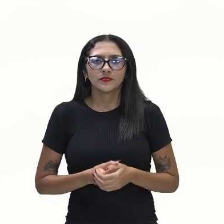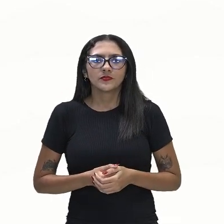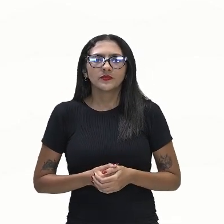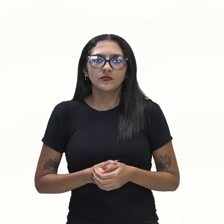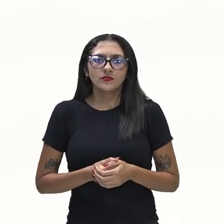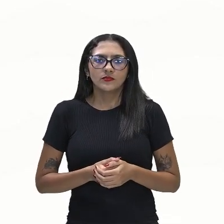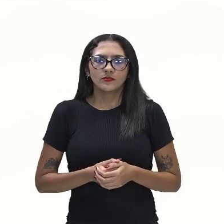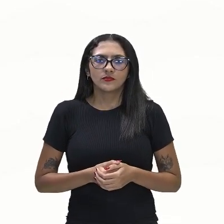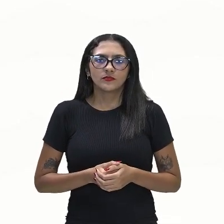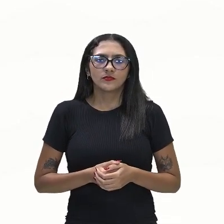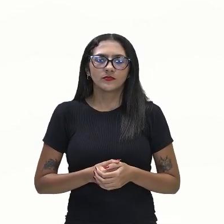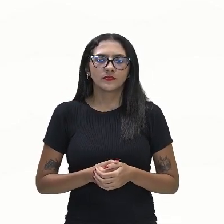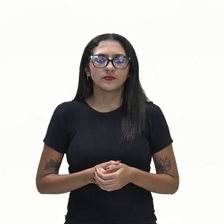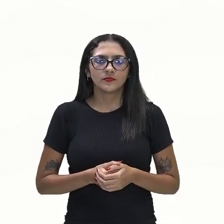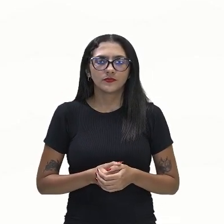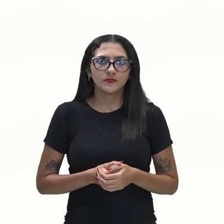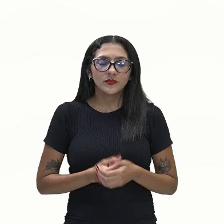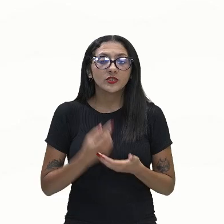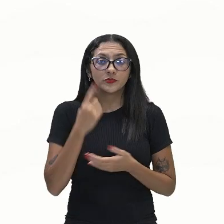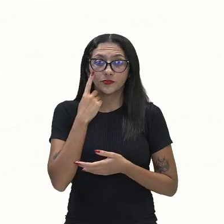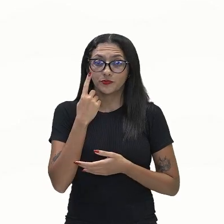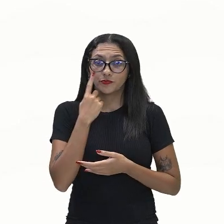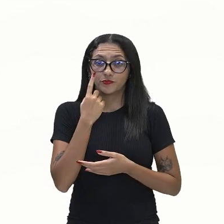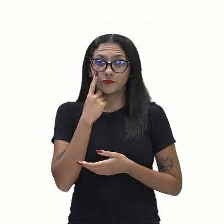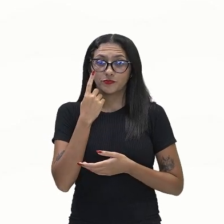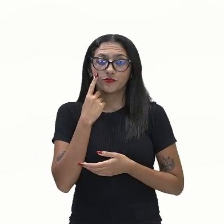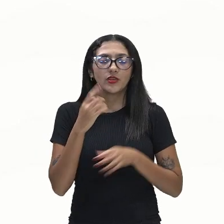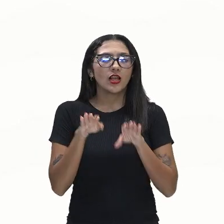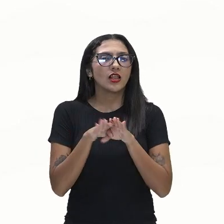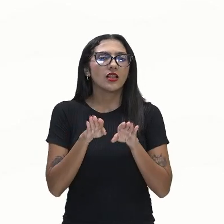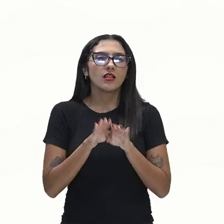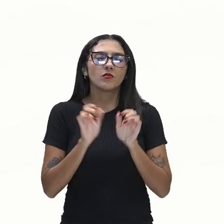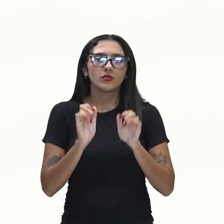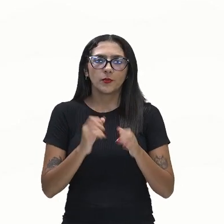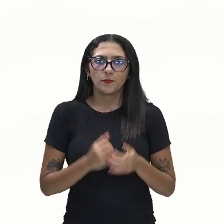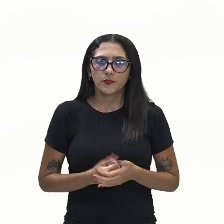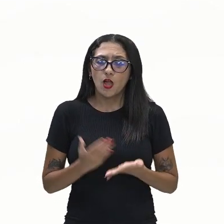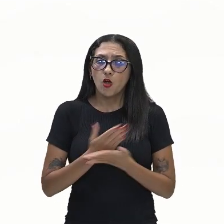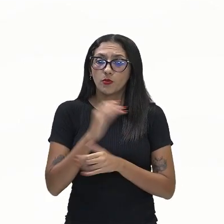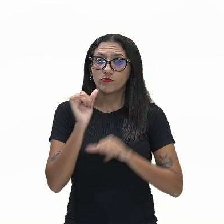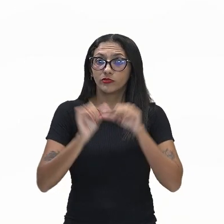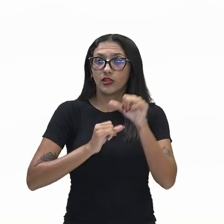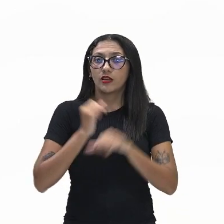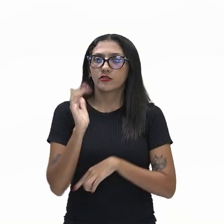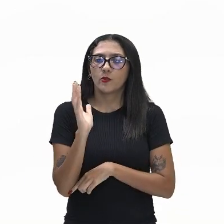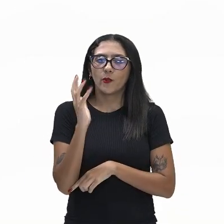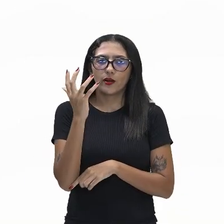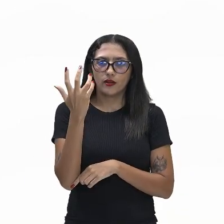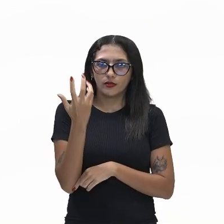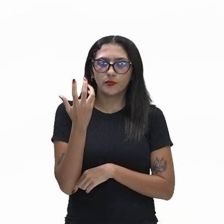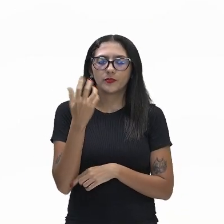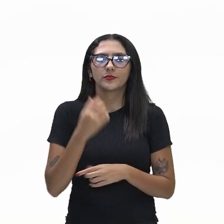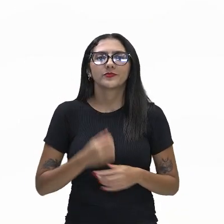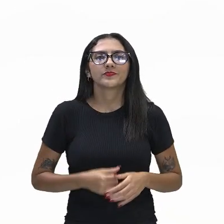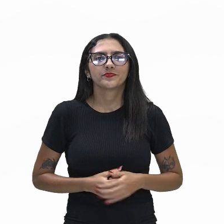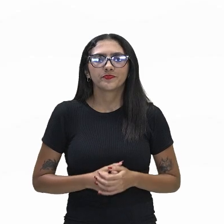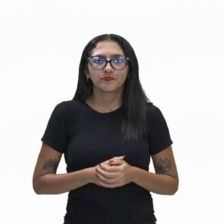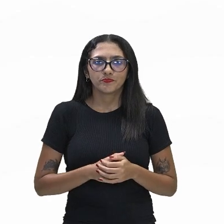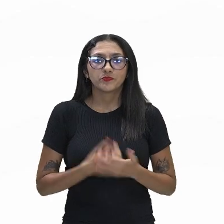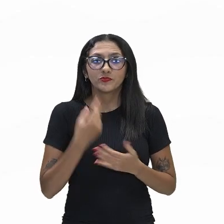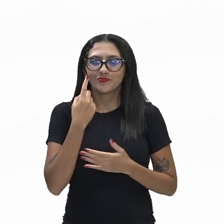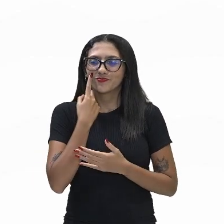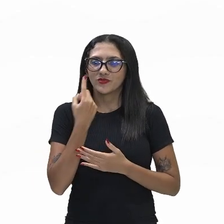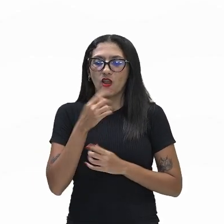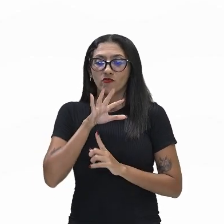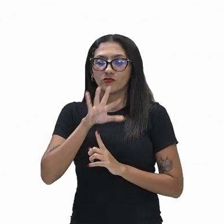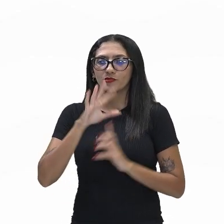Vamos ver aí também que nós temos as alterações climáticas. Vejam que as atividades humanas,